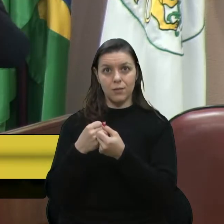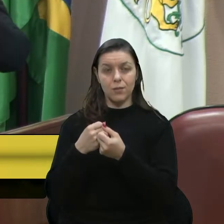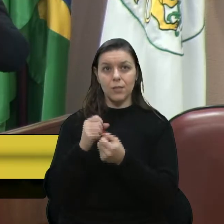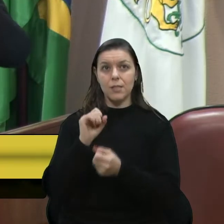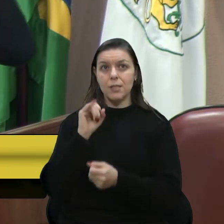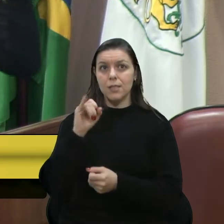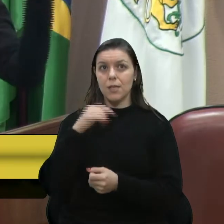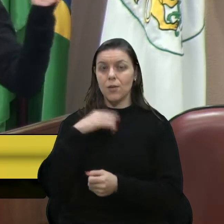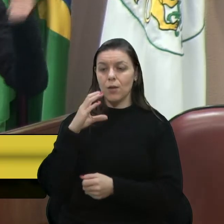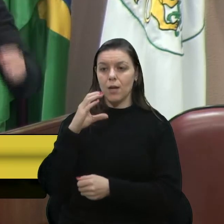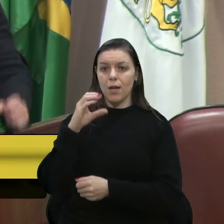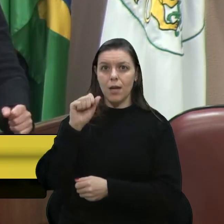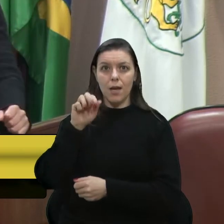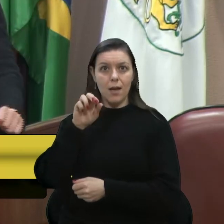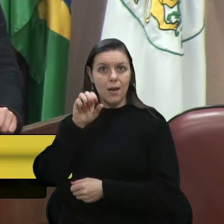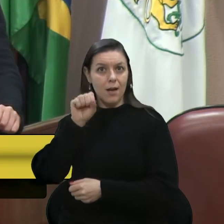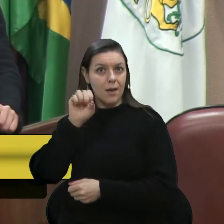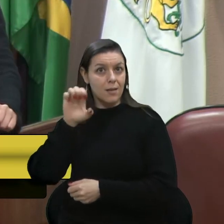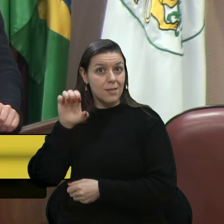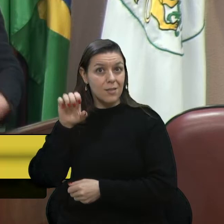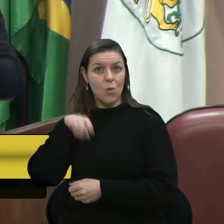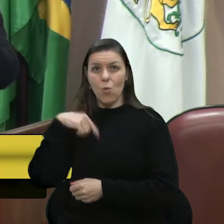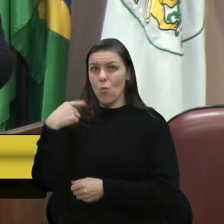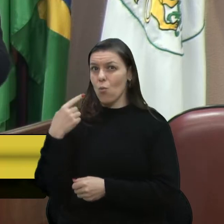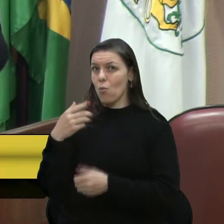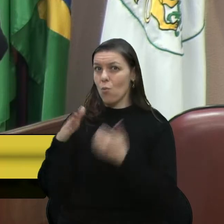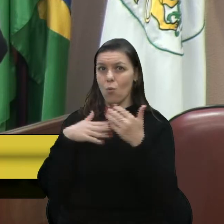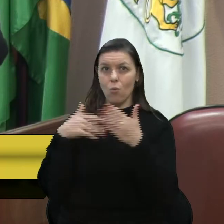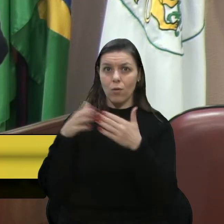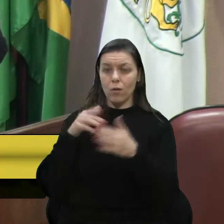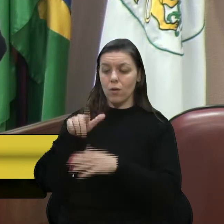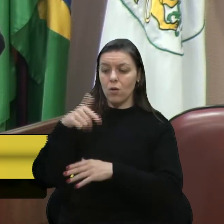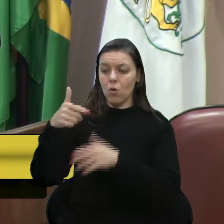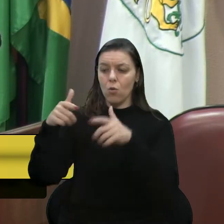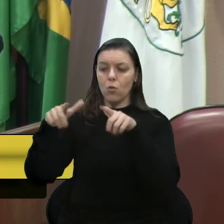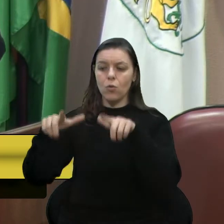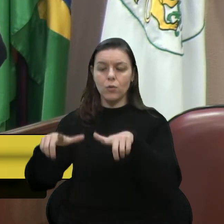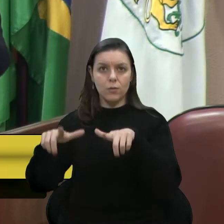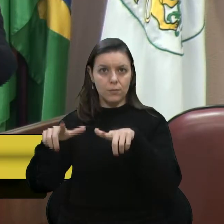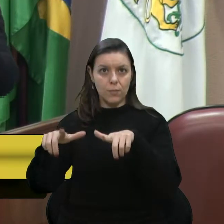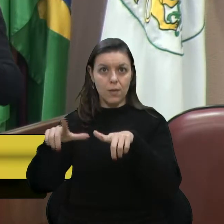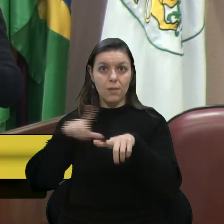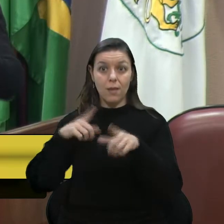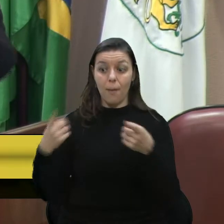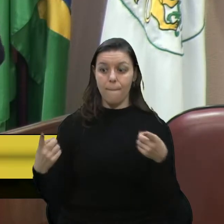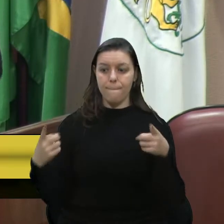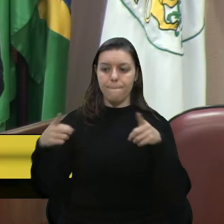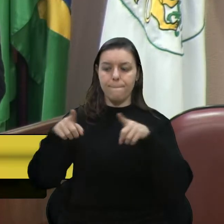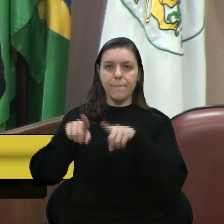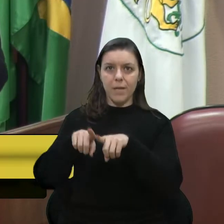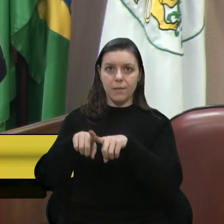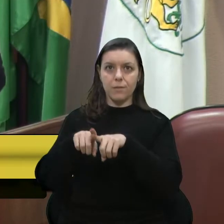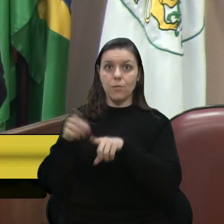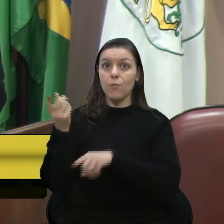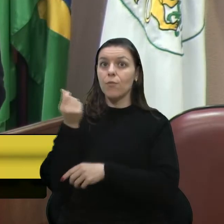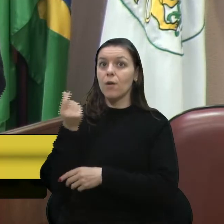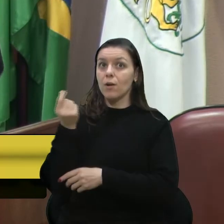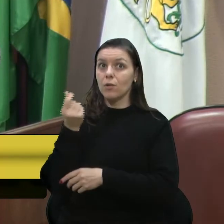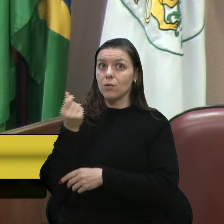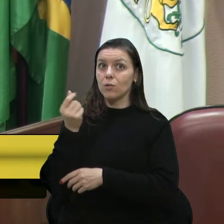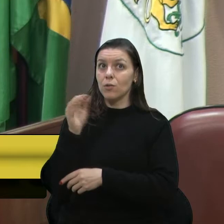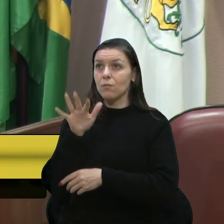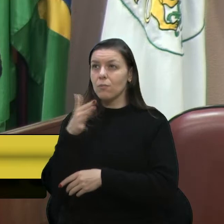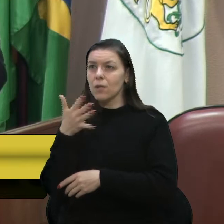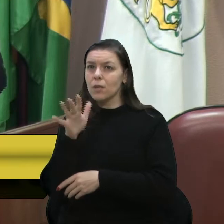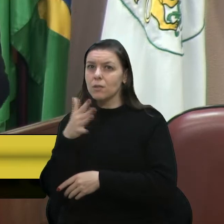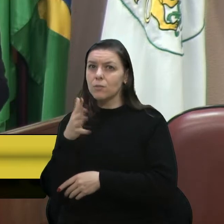o CASE ou qualquer outro espaço que tenha alguma parceria, o valor é em torno